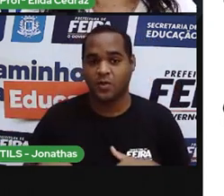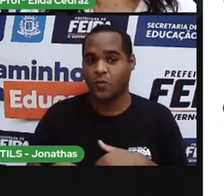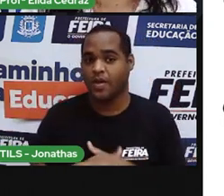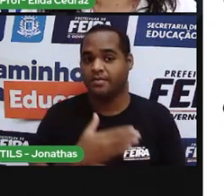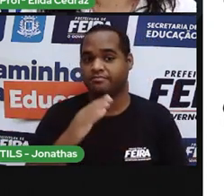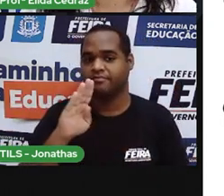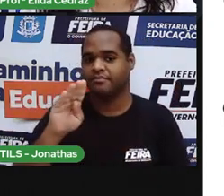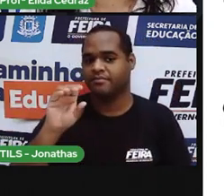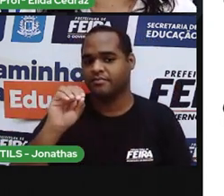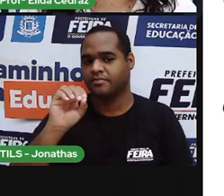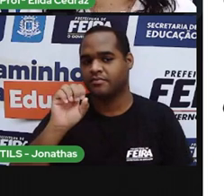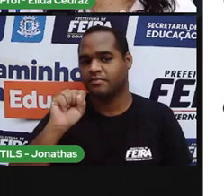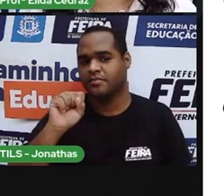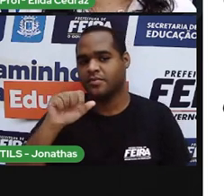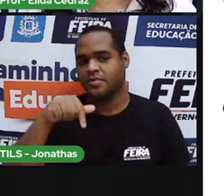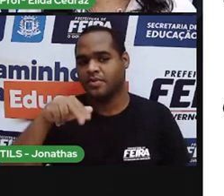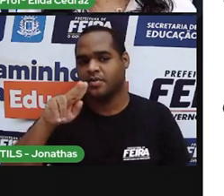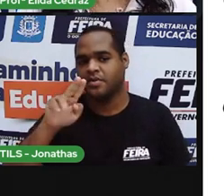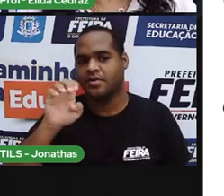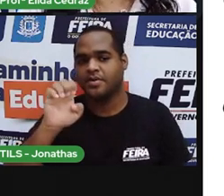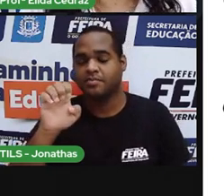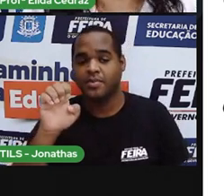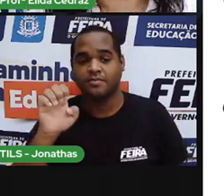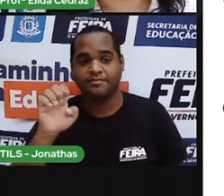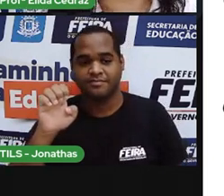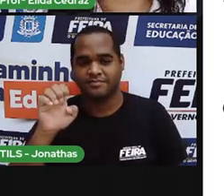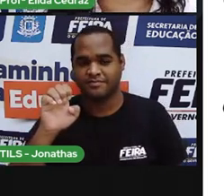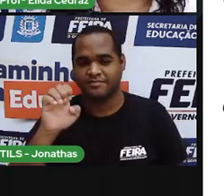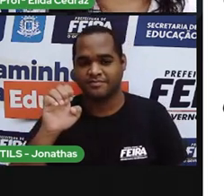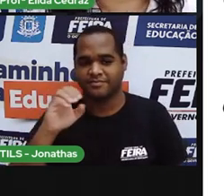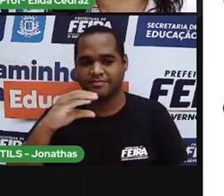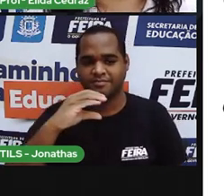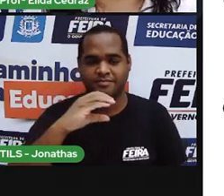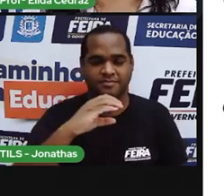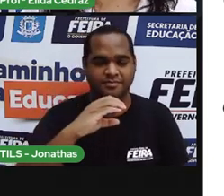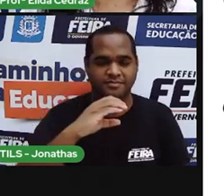tem um bosque. Letra C.